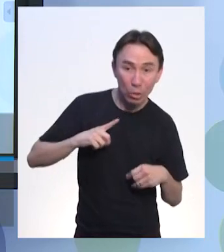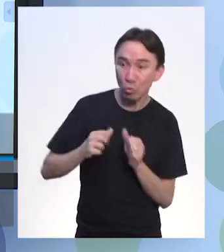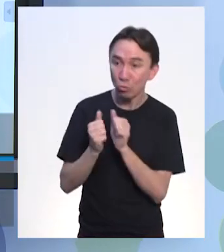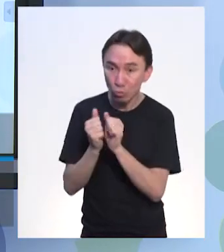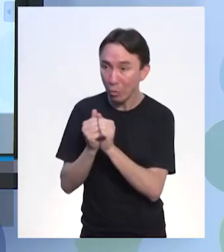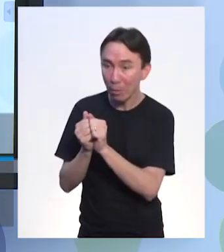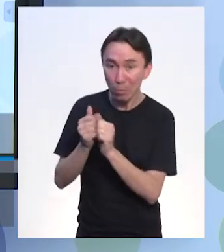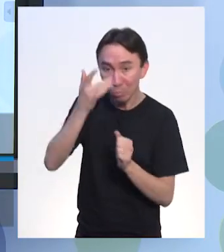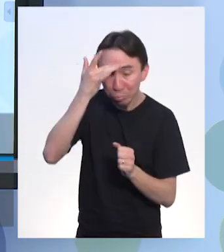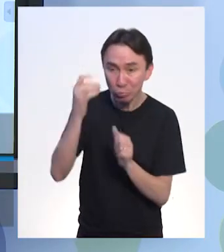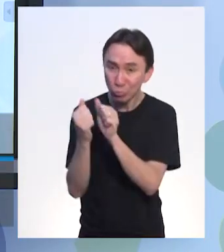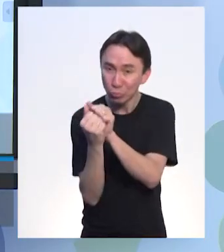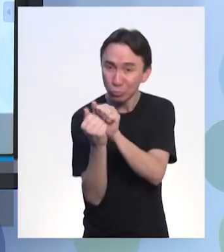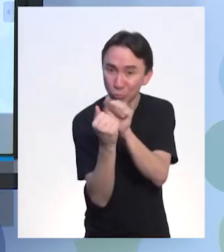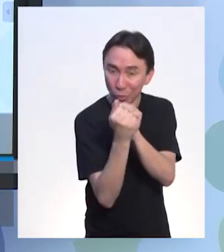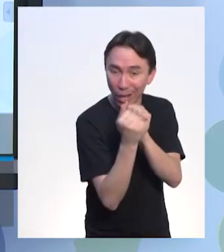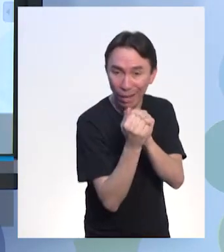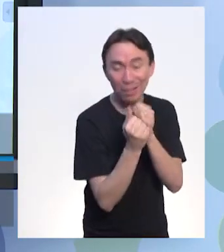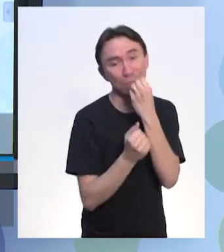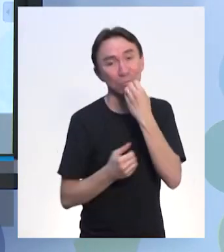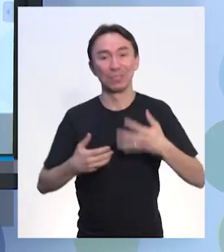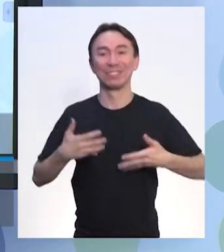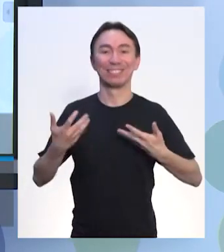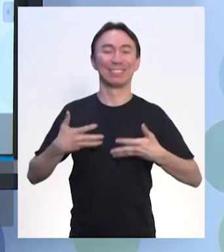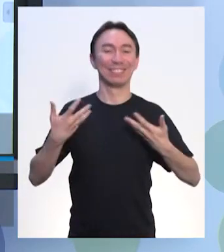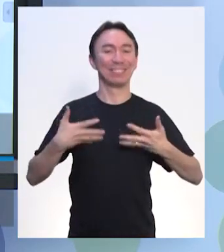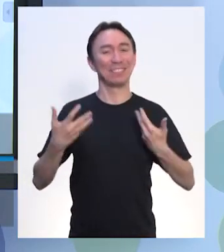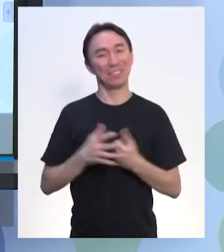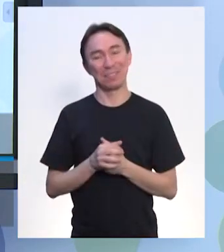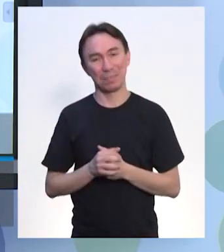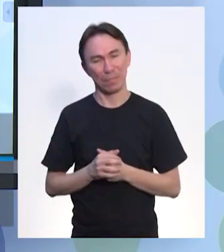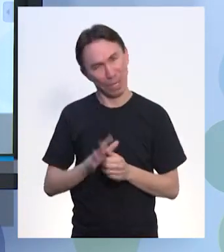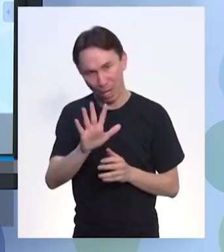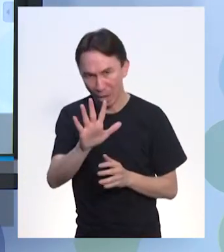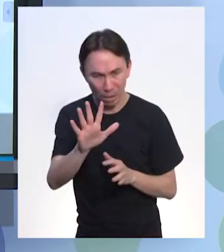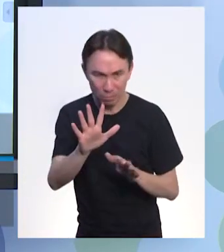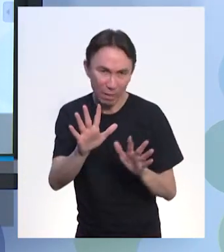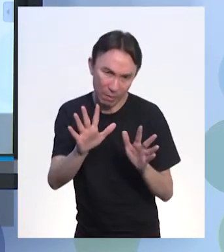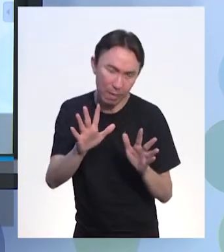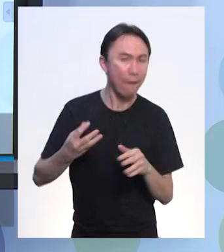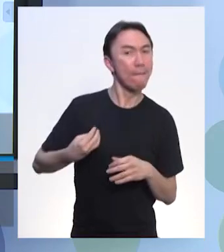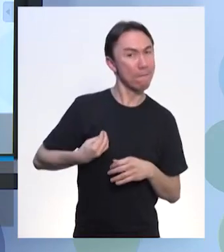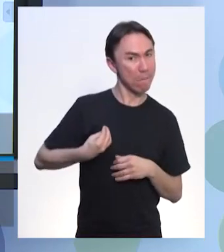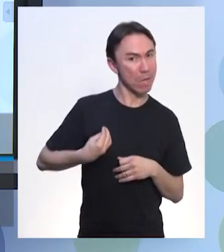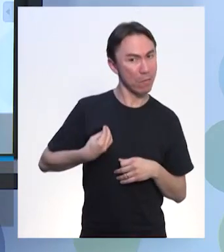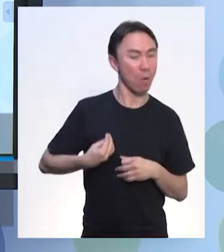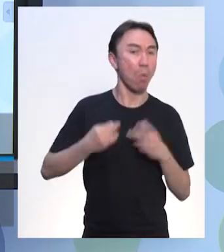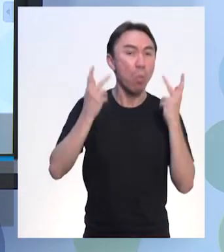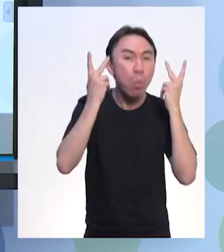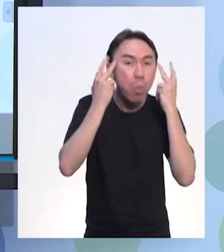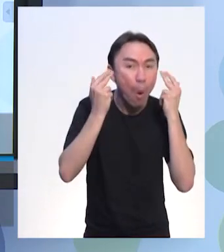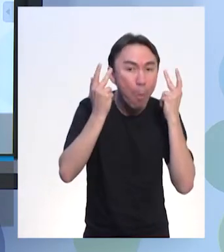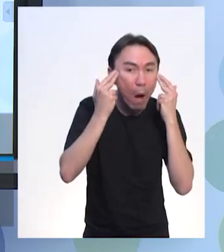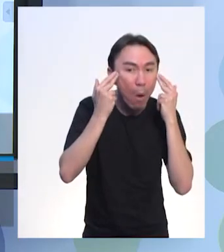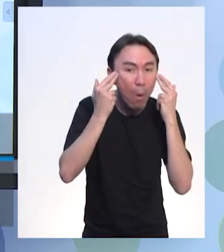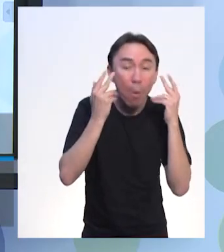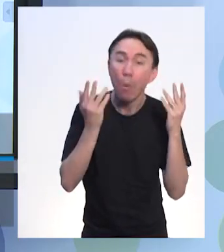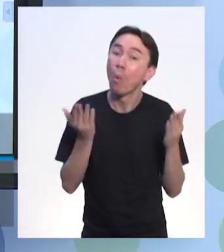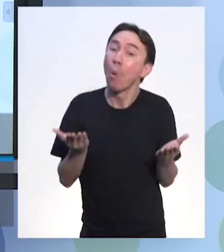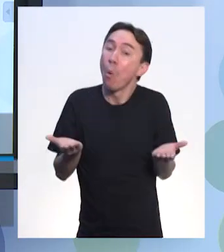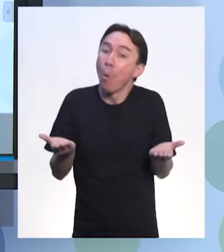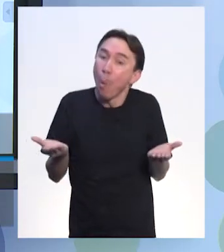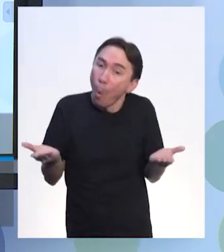estou falando isso, gente, numa condição normal. Hoje, a professora Mara sabe que as